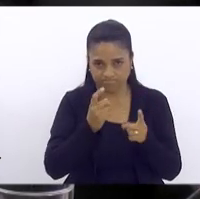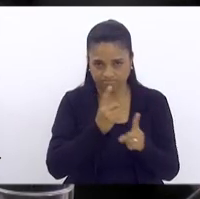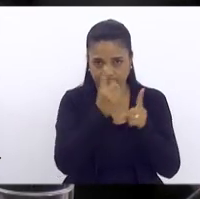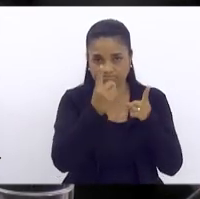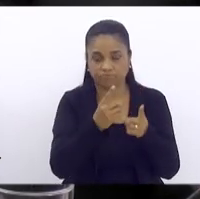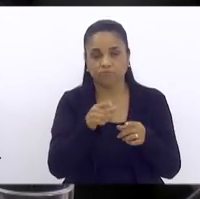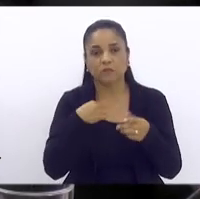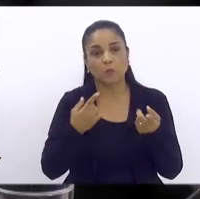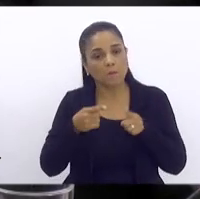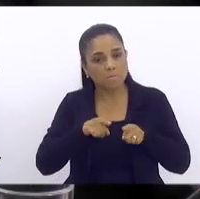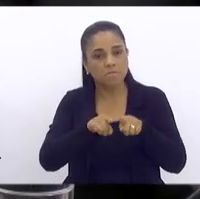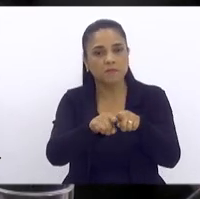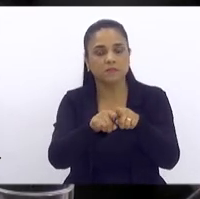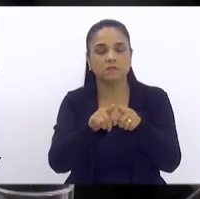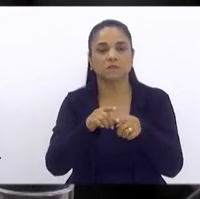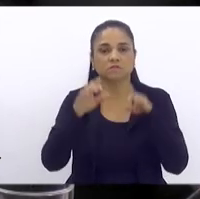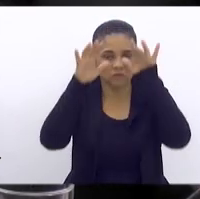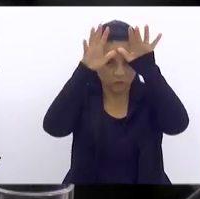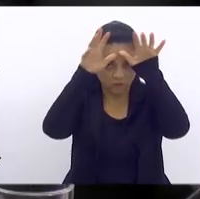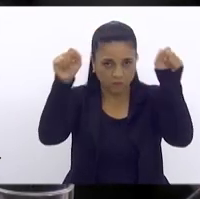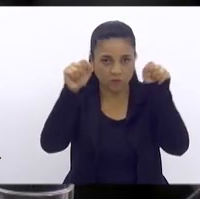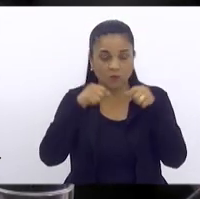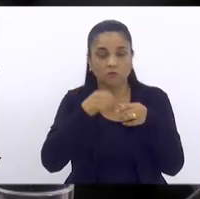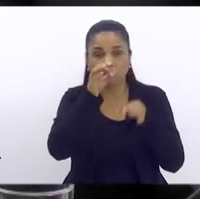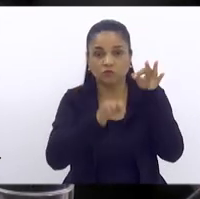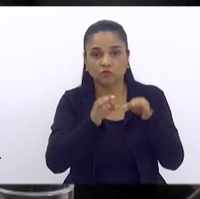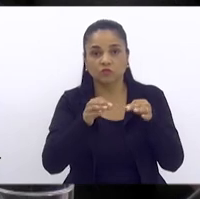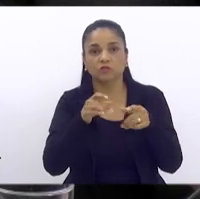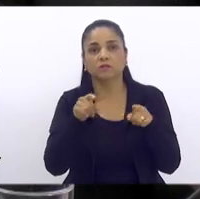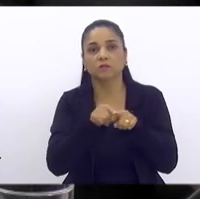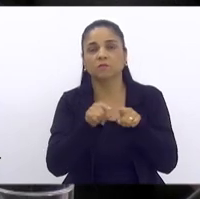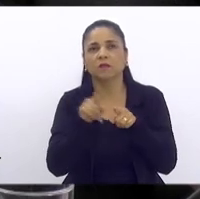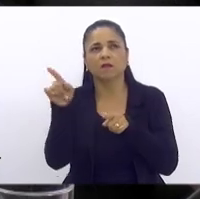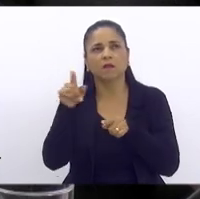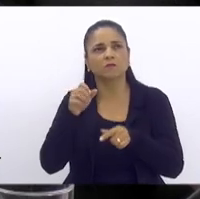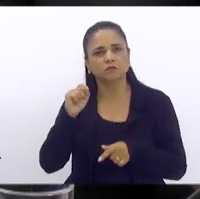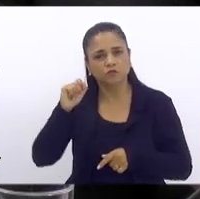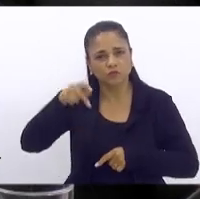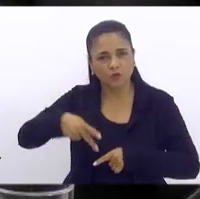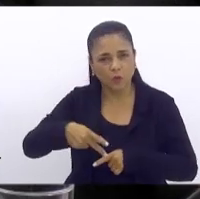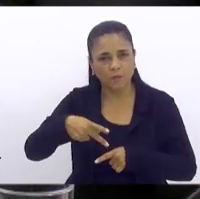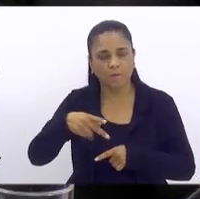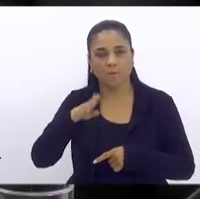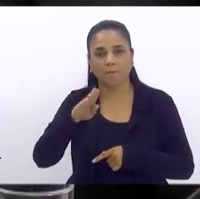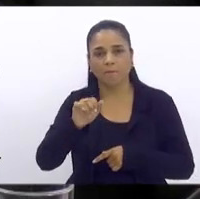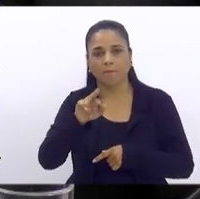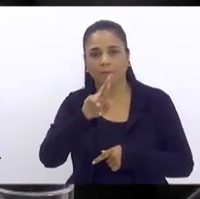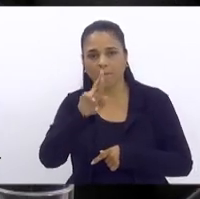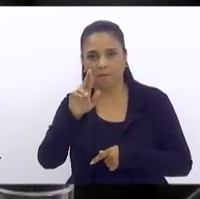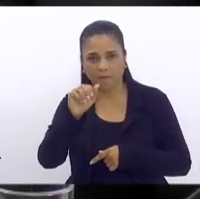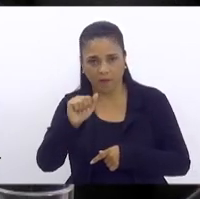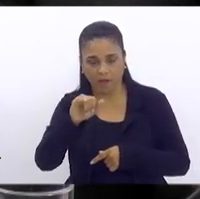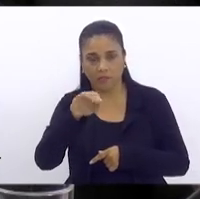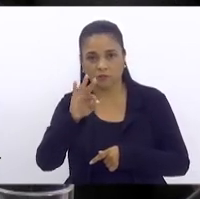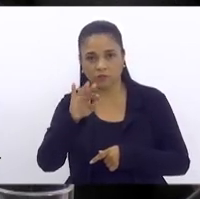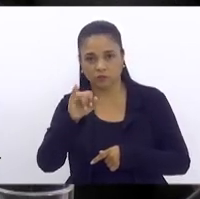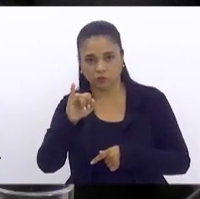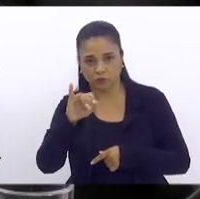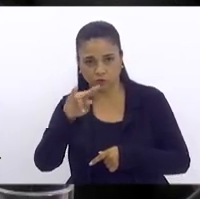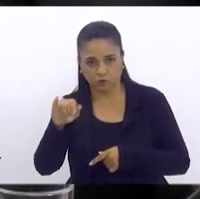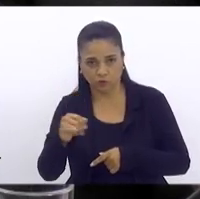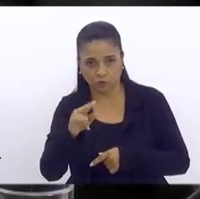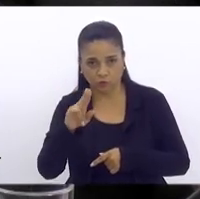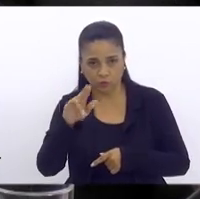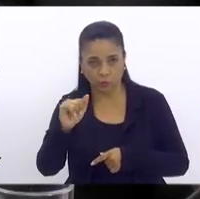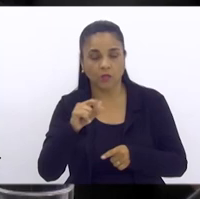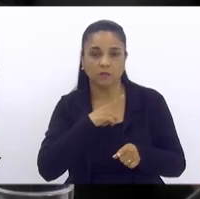interessante do Tribunal de Justiça do Estado do Rio com um shopping lá na Barra da Tijuca, que tem um espaço já da mulher. Então, a mulher, se quiser, dentro do shopping, tem um